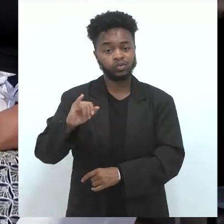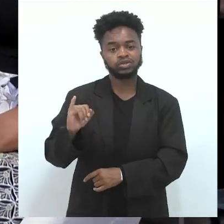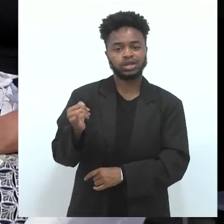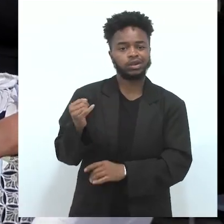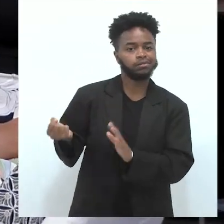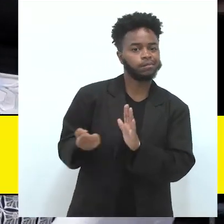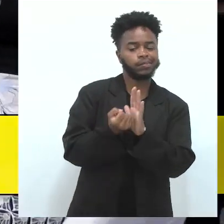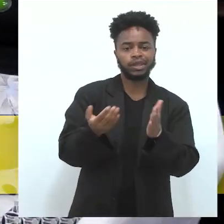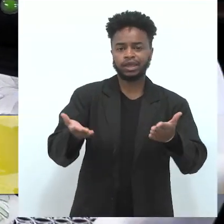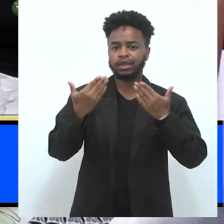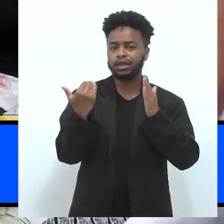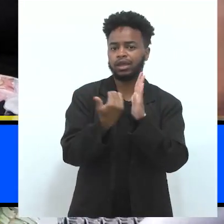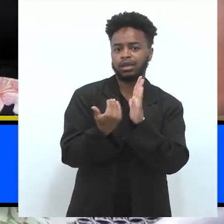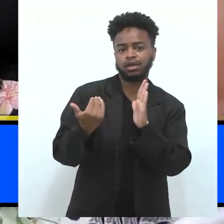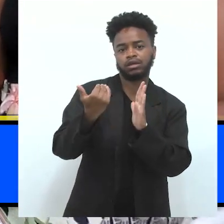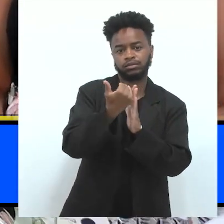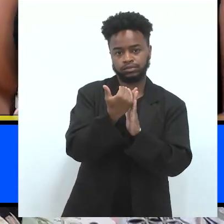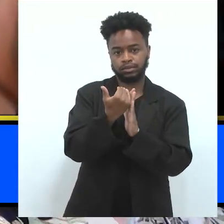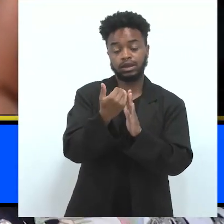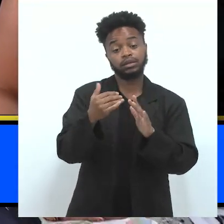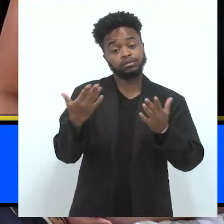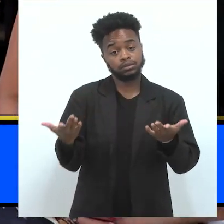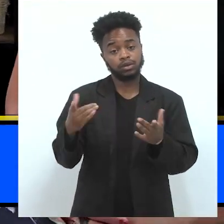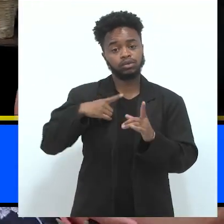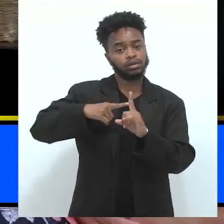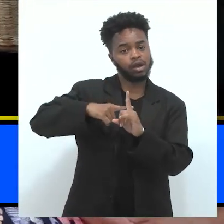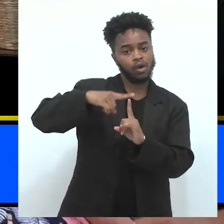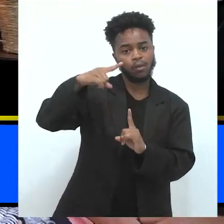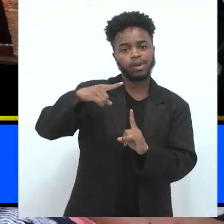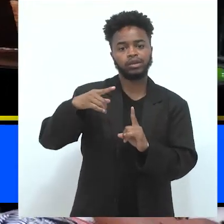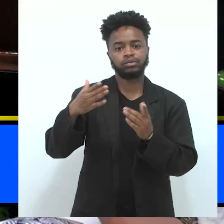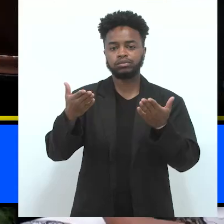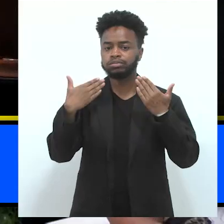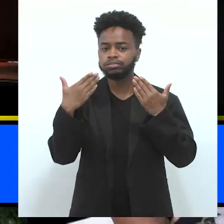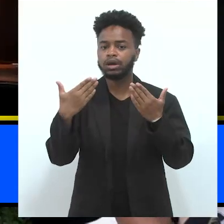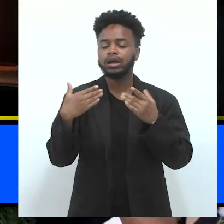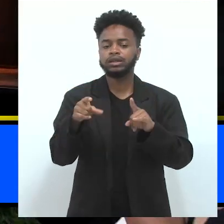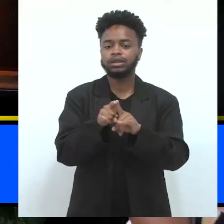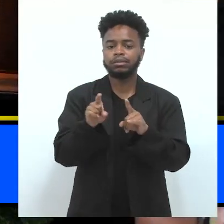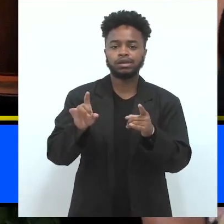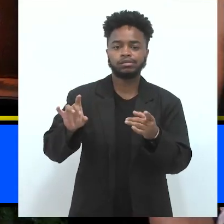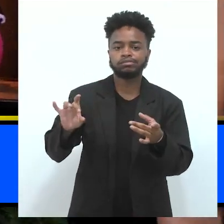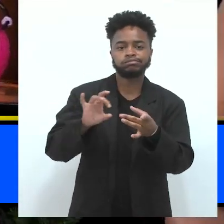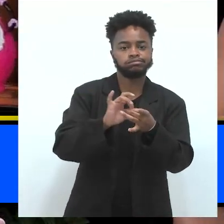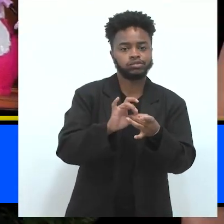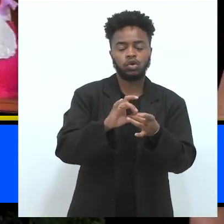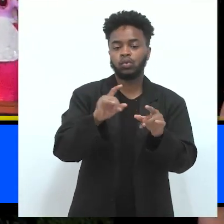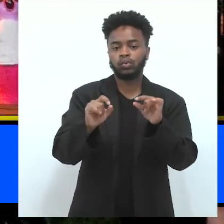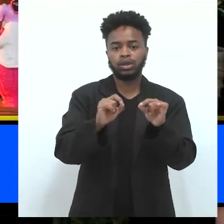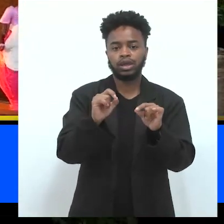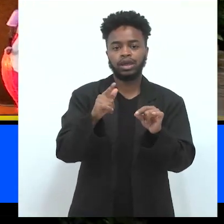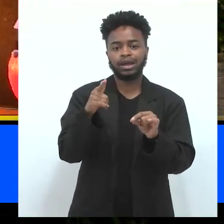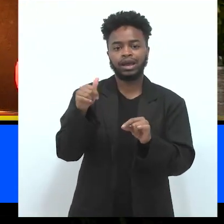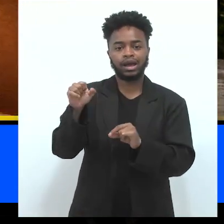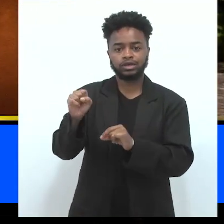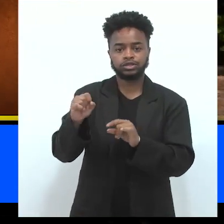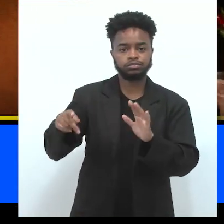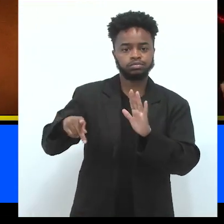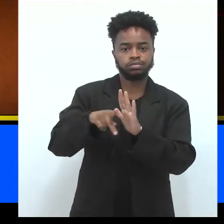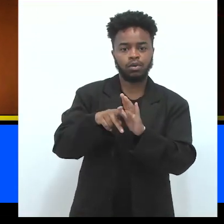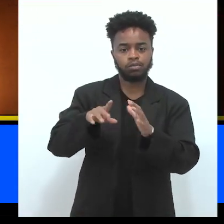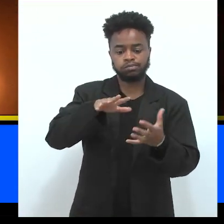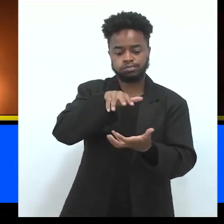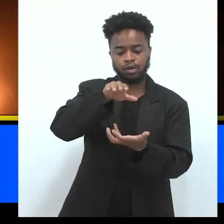história, e essas tendências, né, de aumento da temperatura e de aumento da frequência de eventos extremos está totalmente relacionada com as emissões de gases de